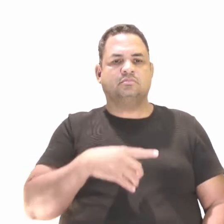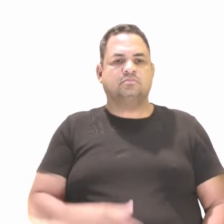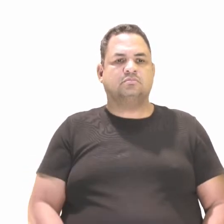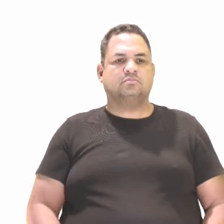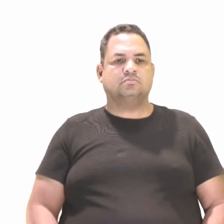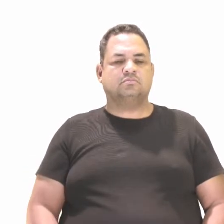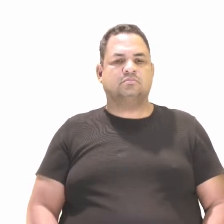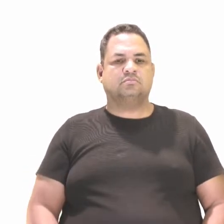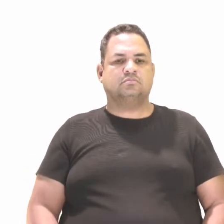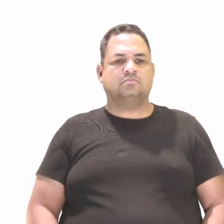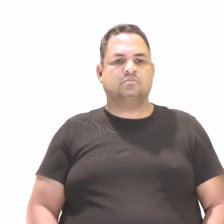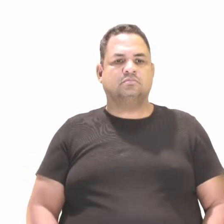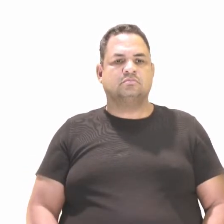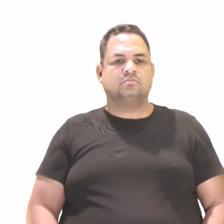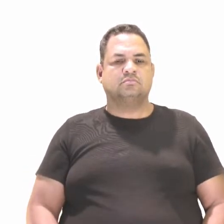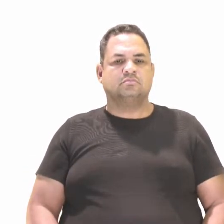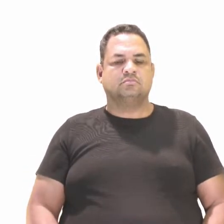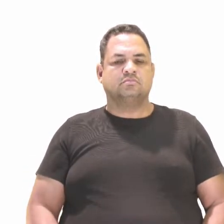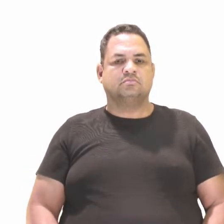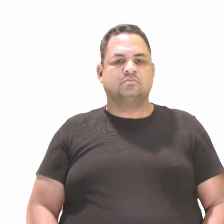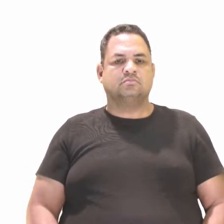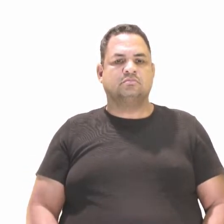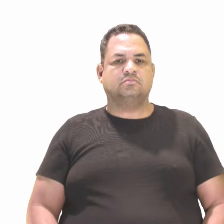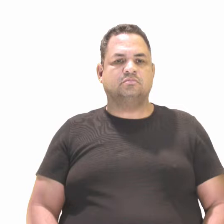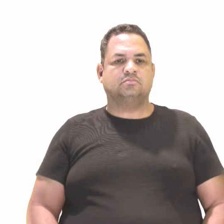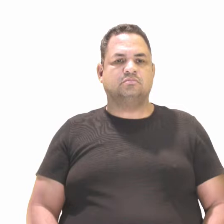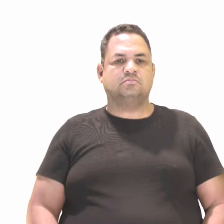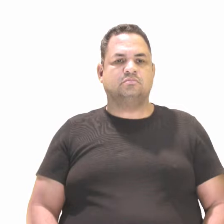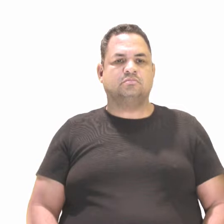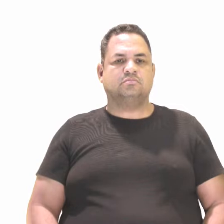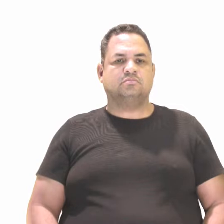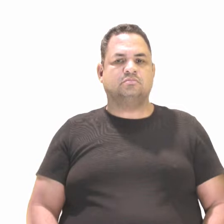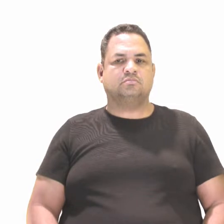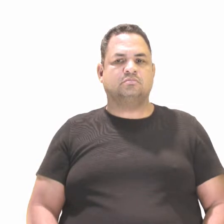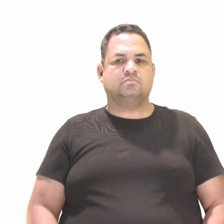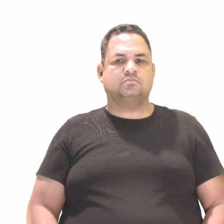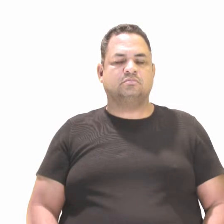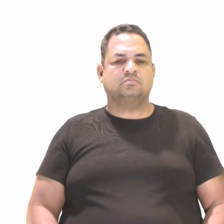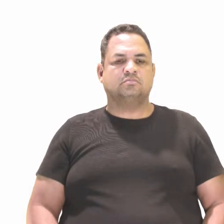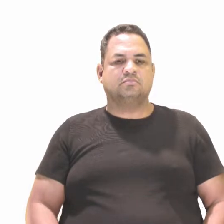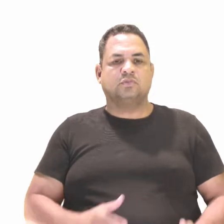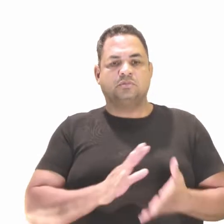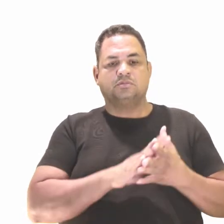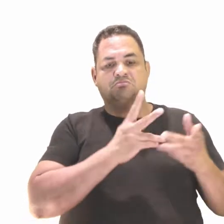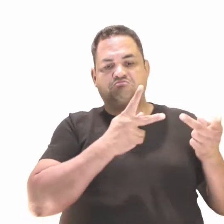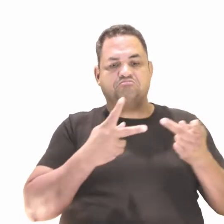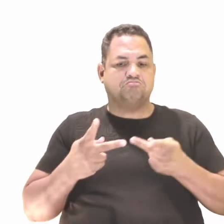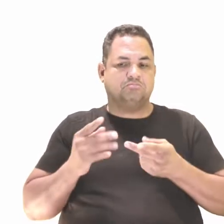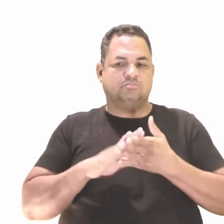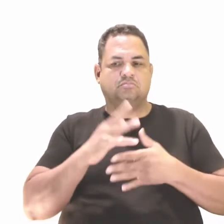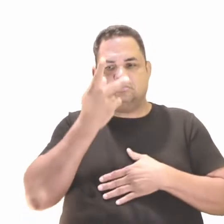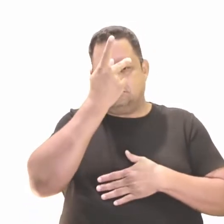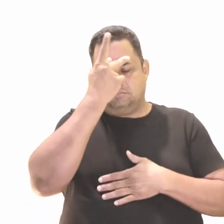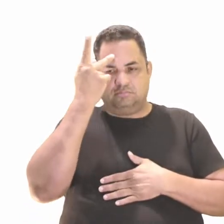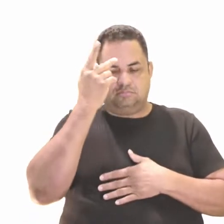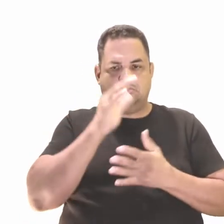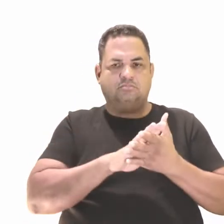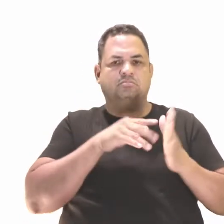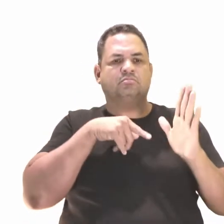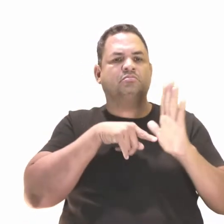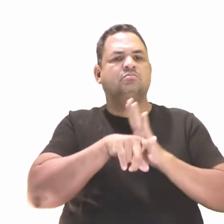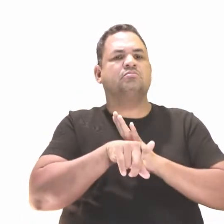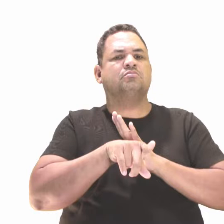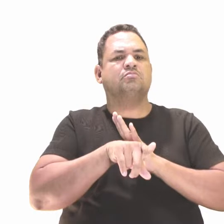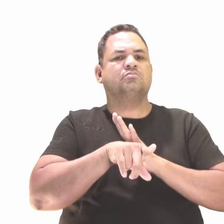fala: Are you free on Saturday? Olha uma outra forma de você convidar alguém, perguntando se